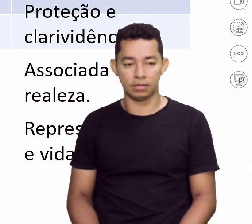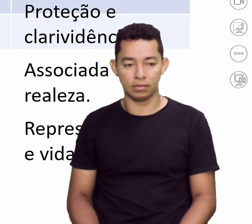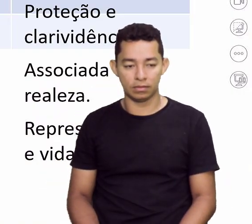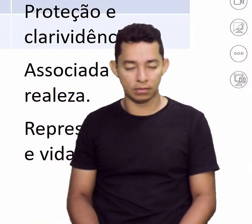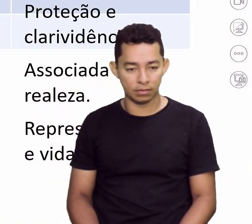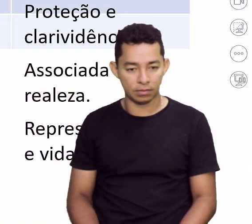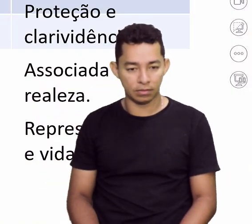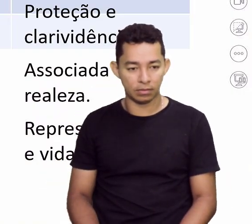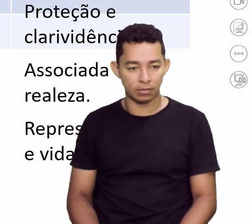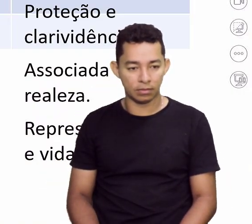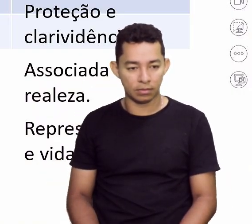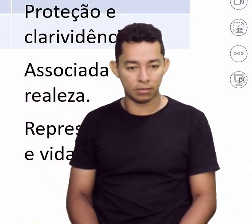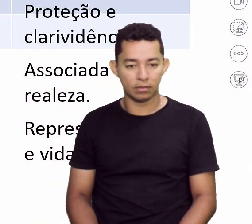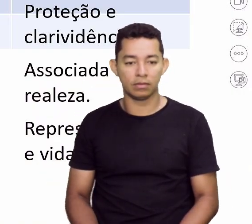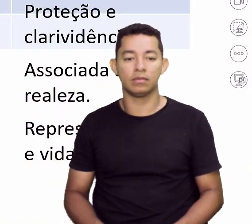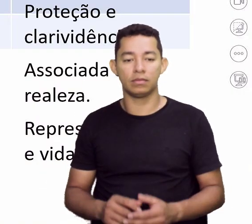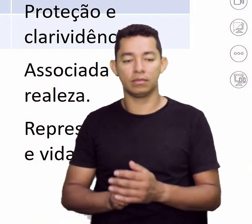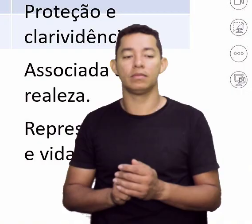Aqui, águia,